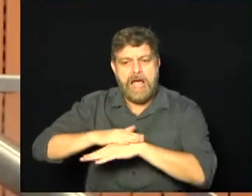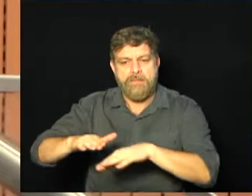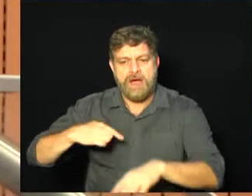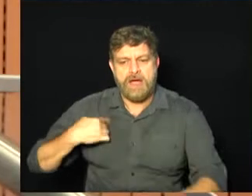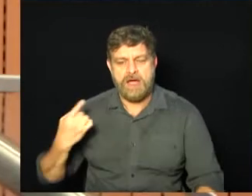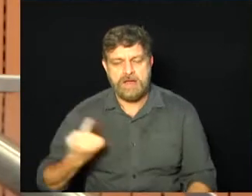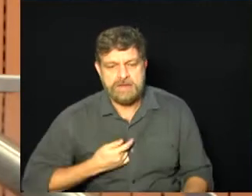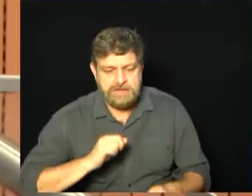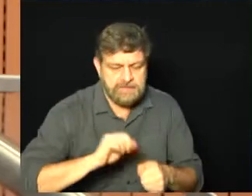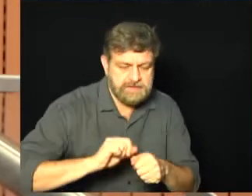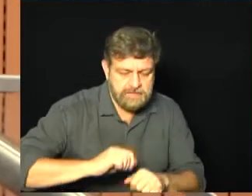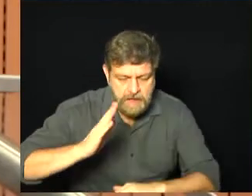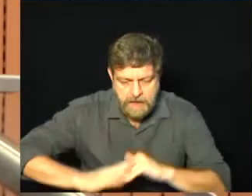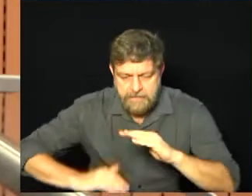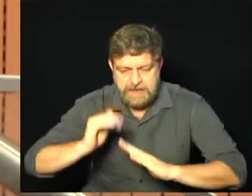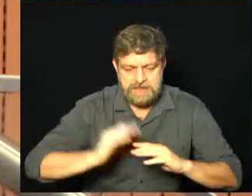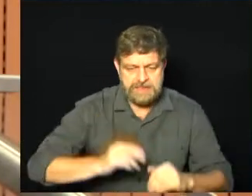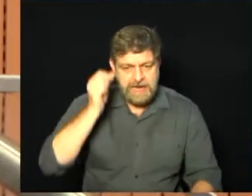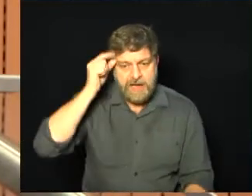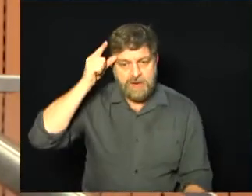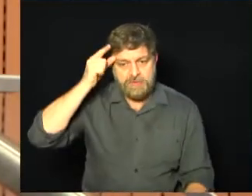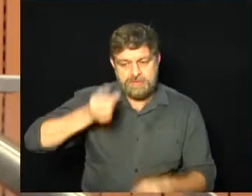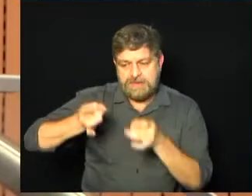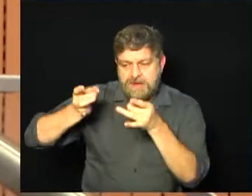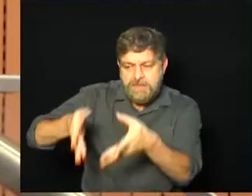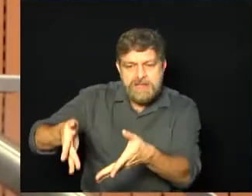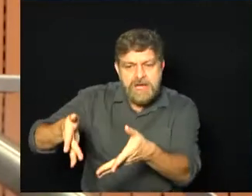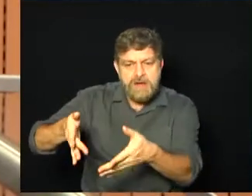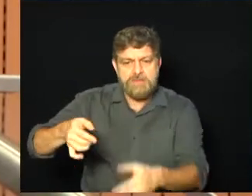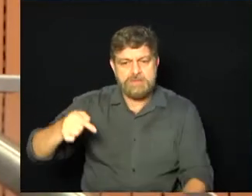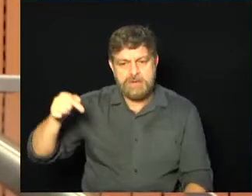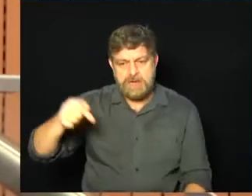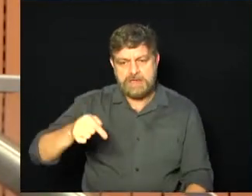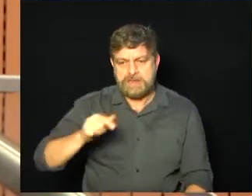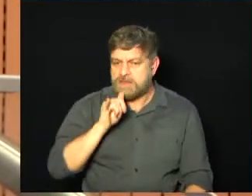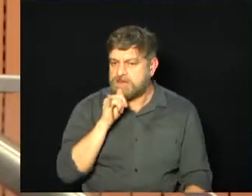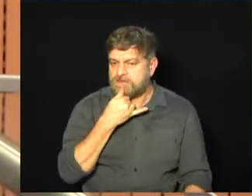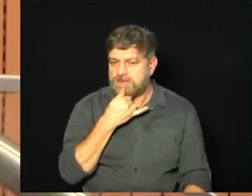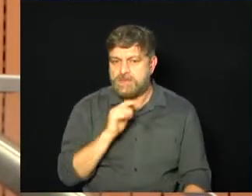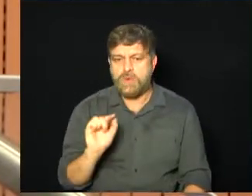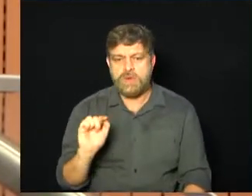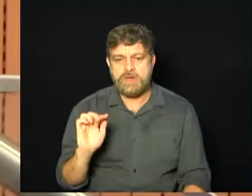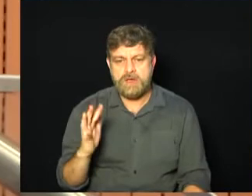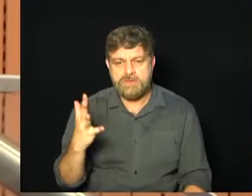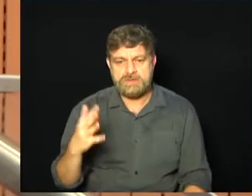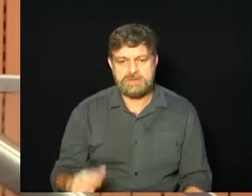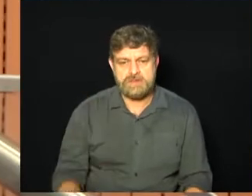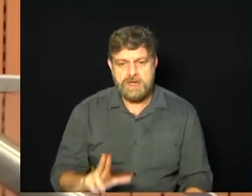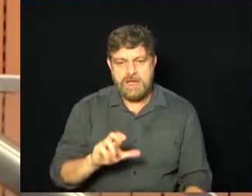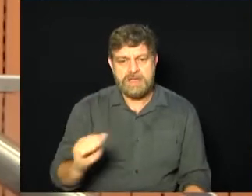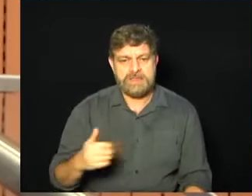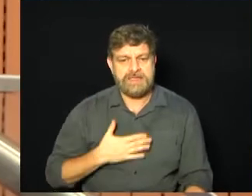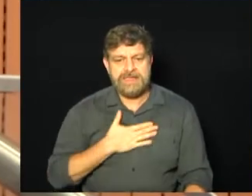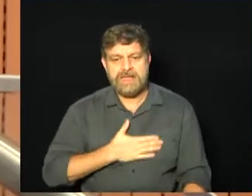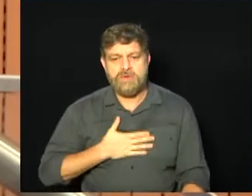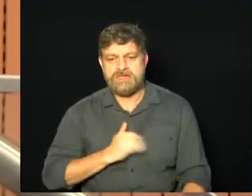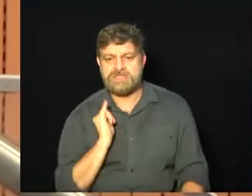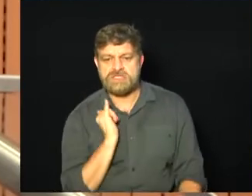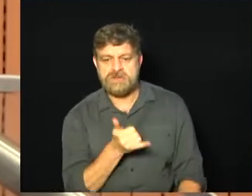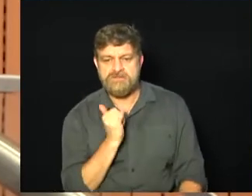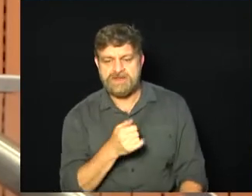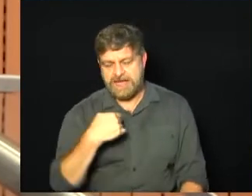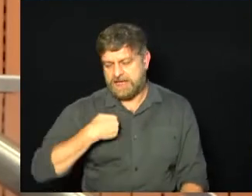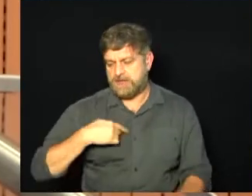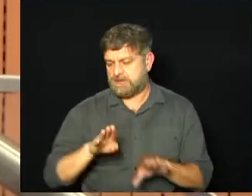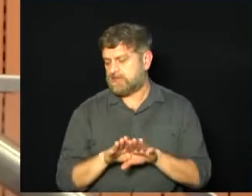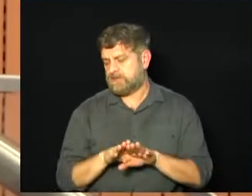queimando o abandono cultural. Aqui, infelizmente, ninguém gosta de falar nisso, e eu também não